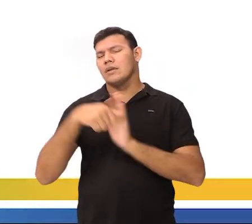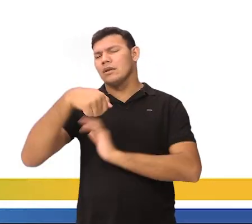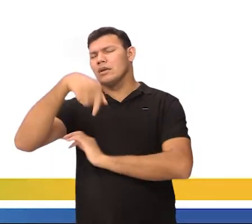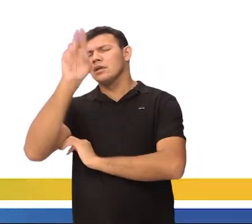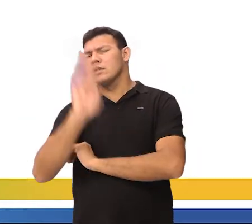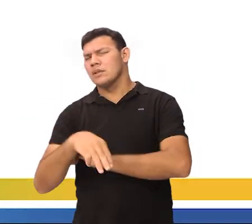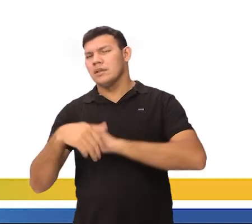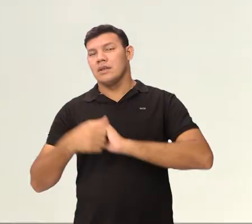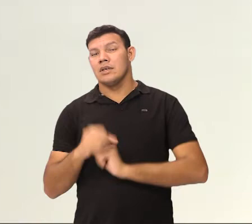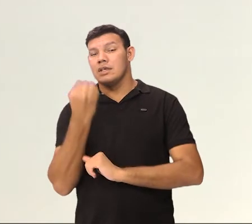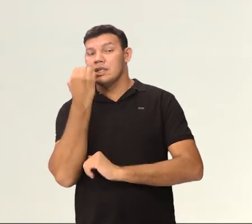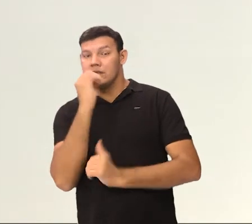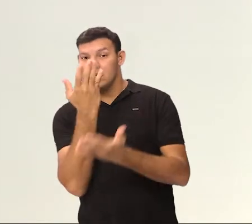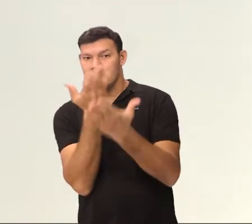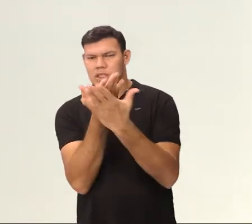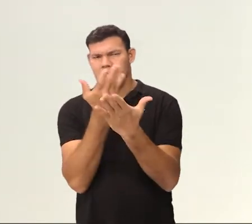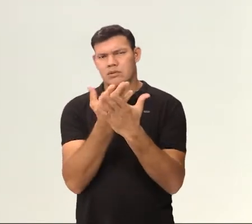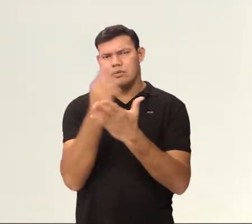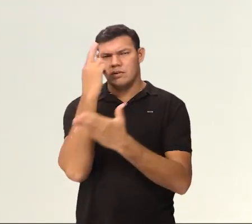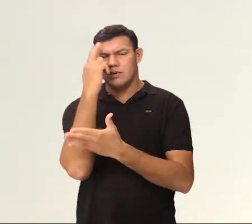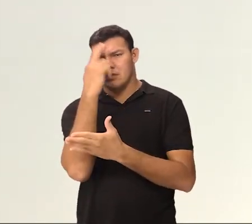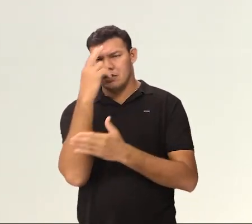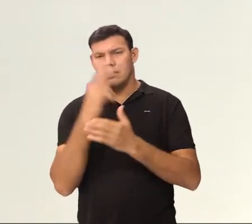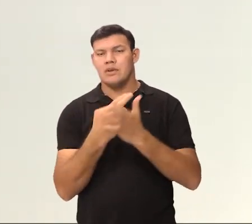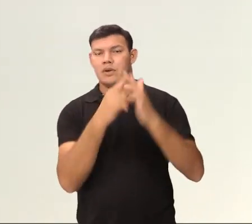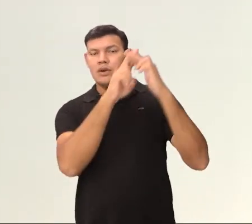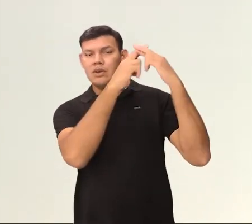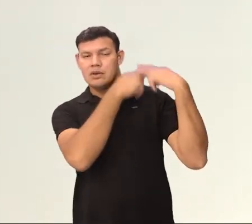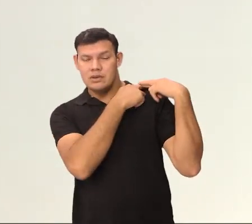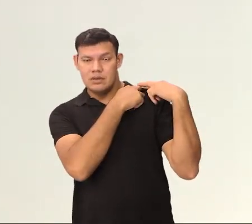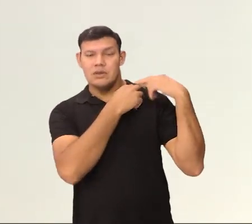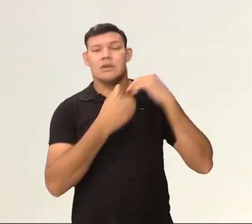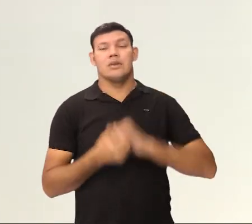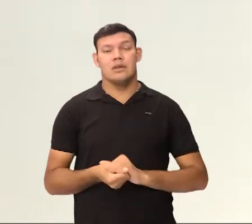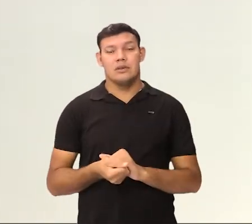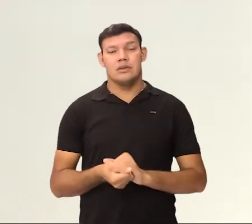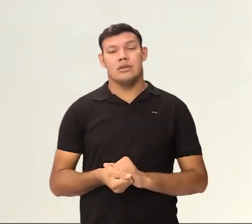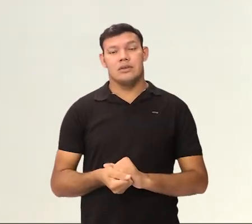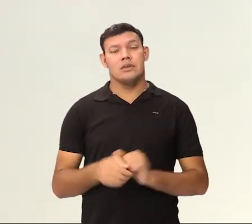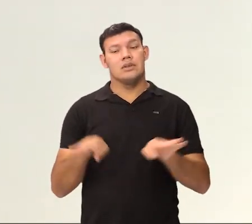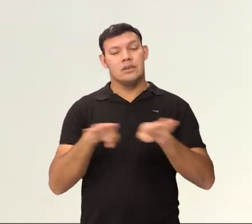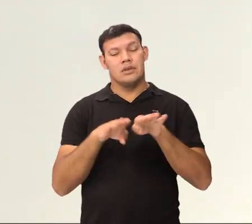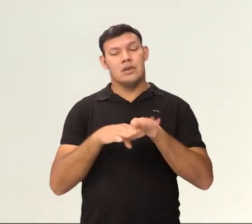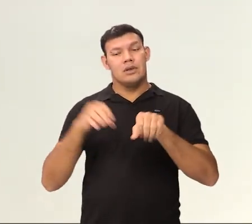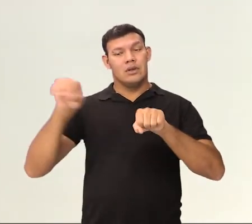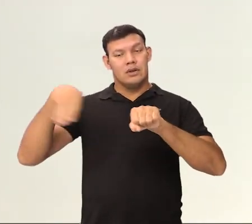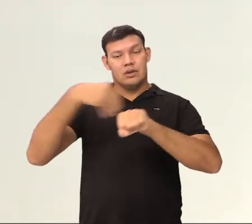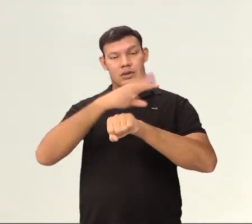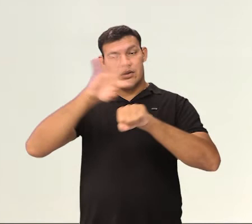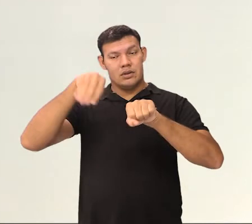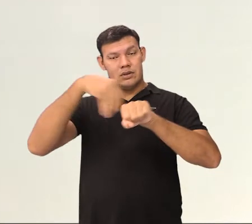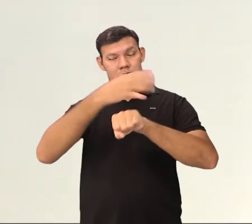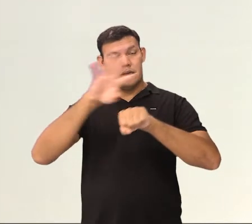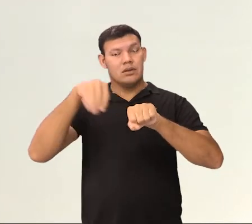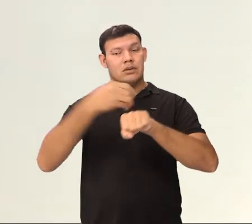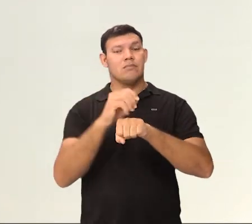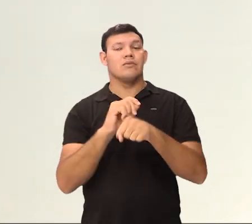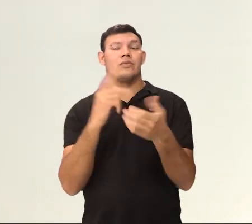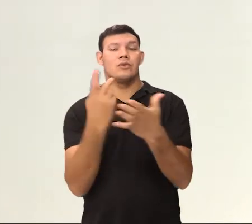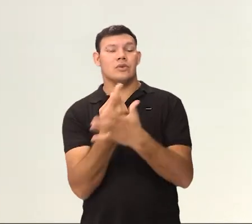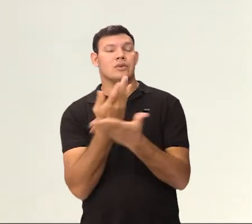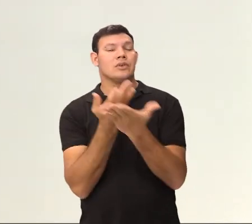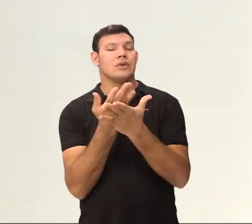dados, pela pesquisa? Então, se a gente estudou a história, quem é o responsável por dinamizar e por perpassar todos